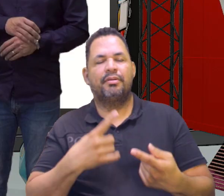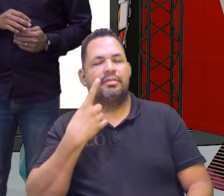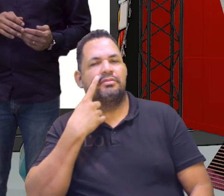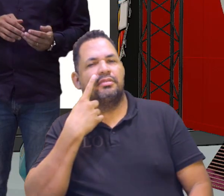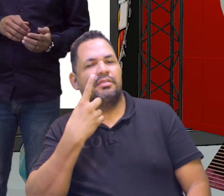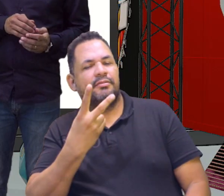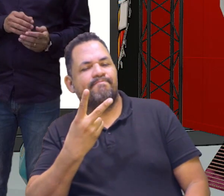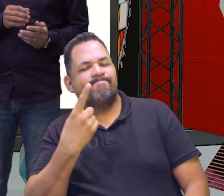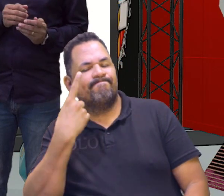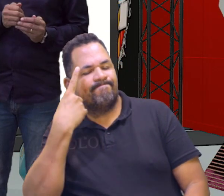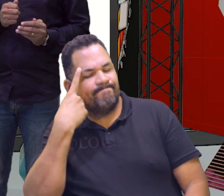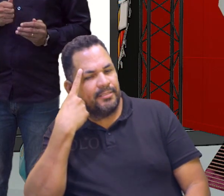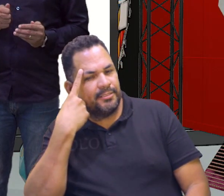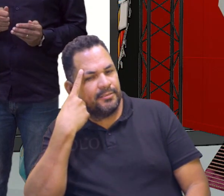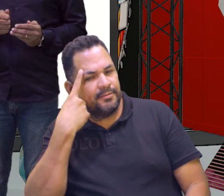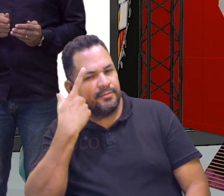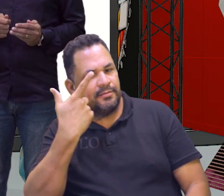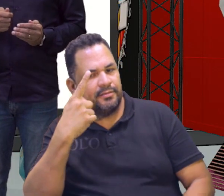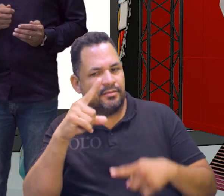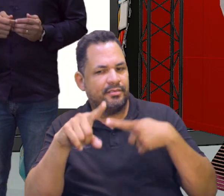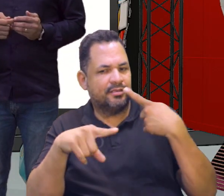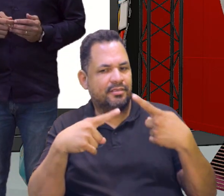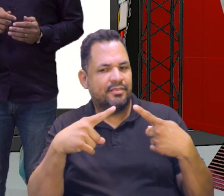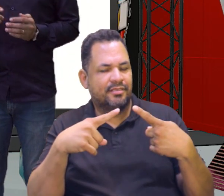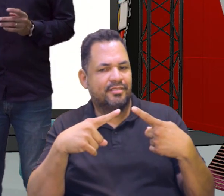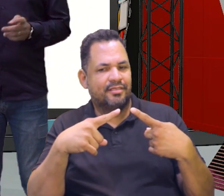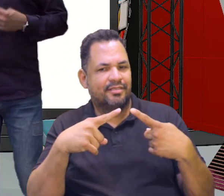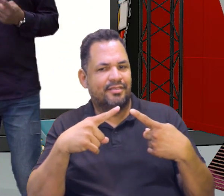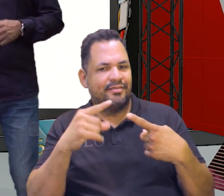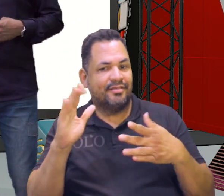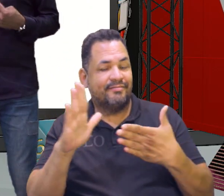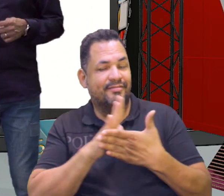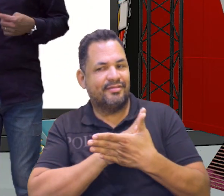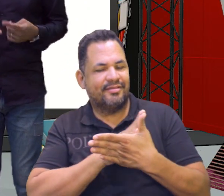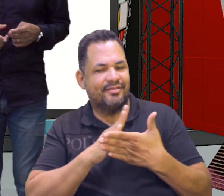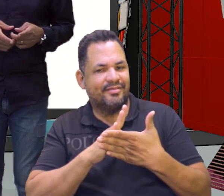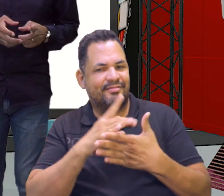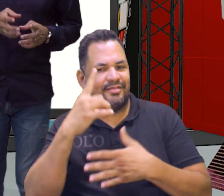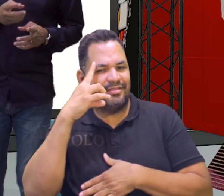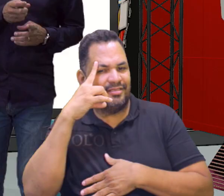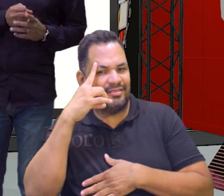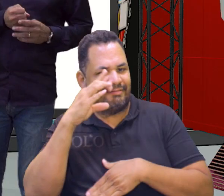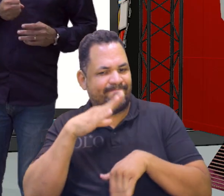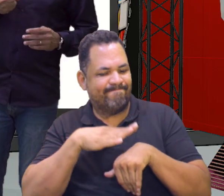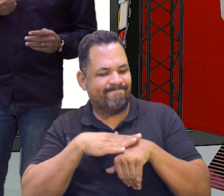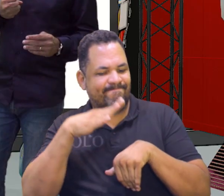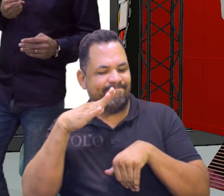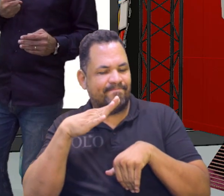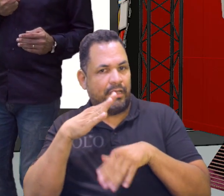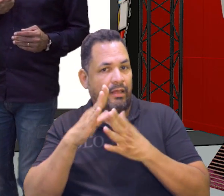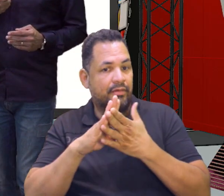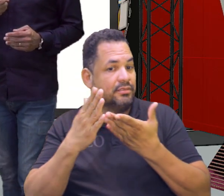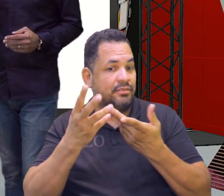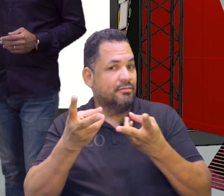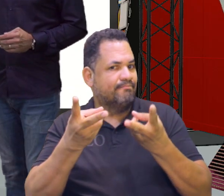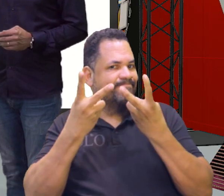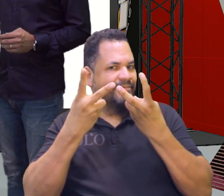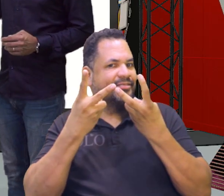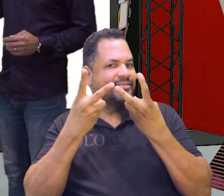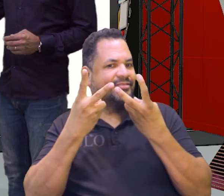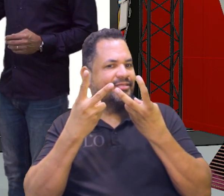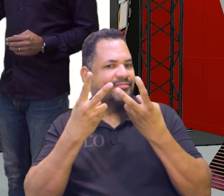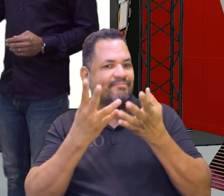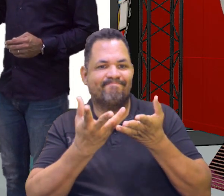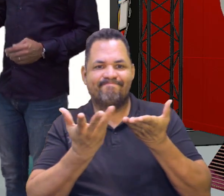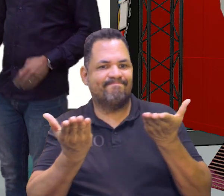umas 3 ou 4, ele está pensando mais. Só que às vezes pensar demais nos tira da lógica. Porque você está